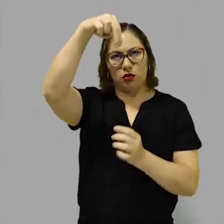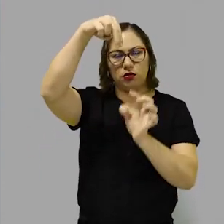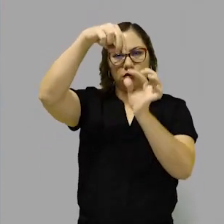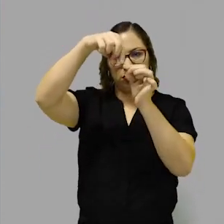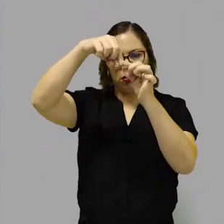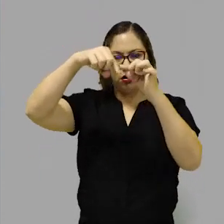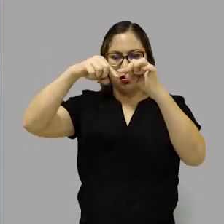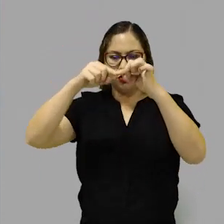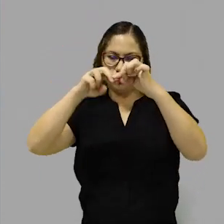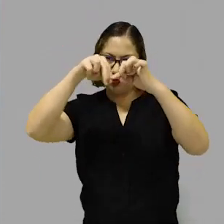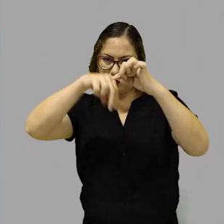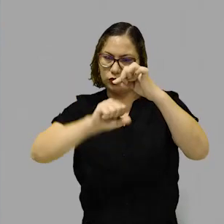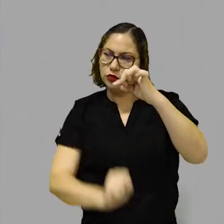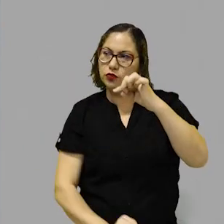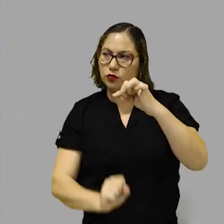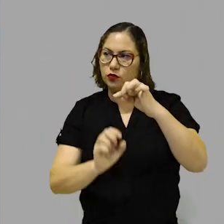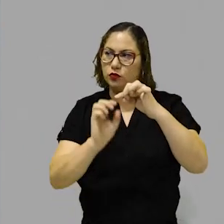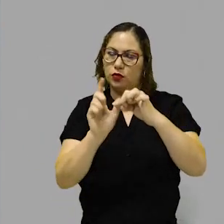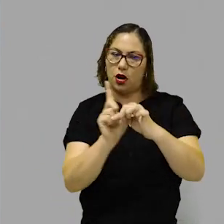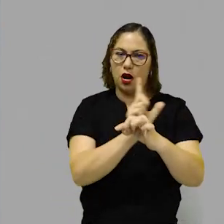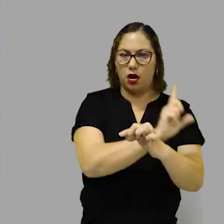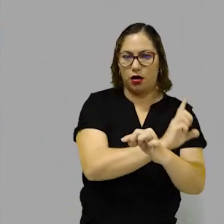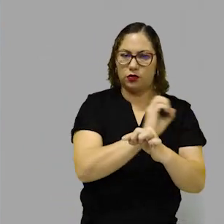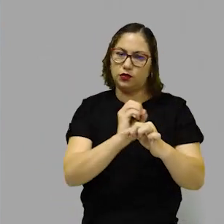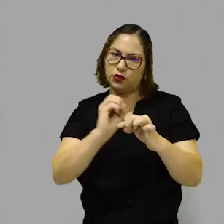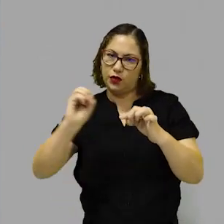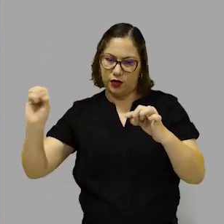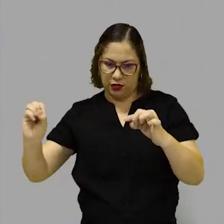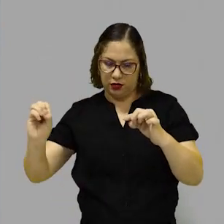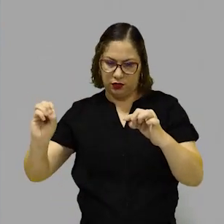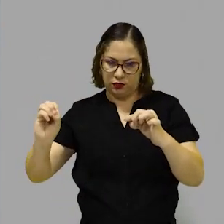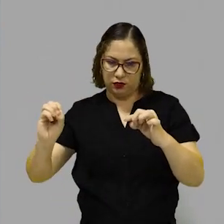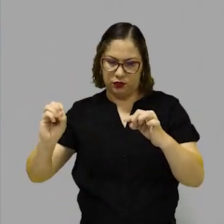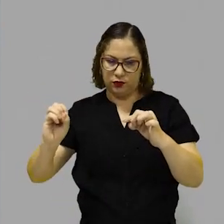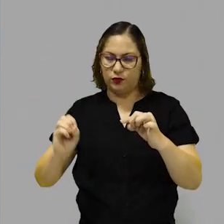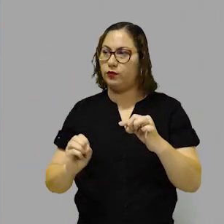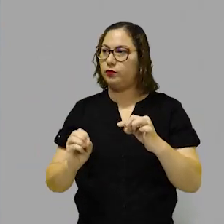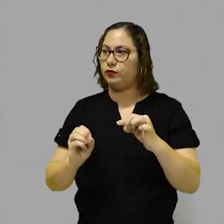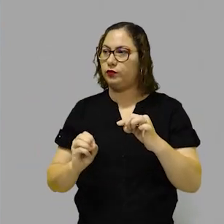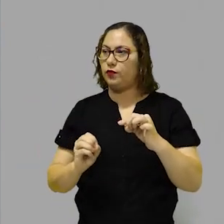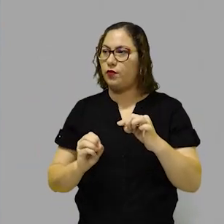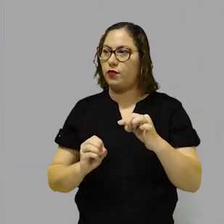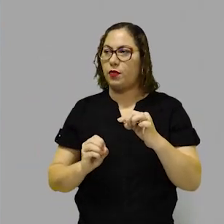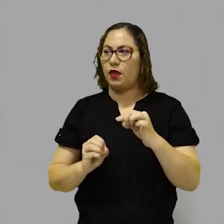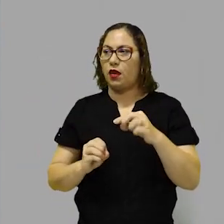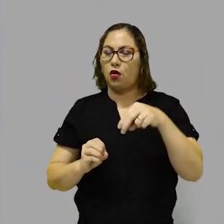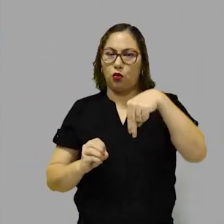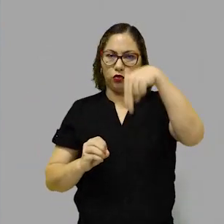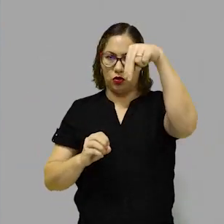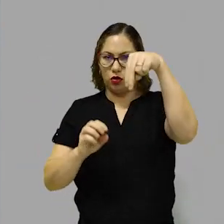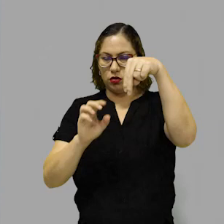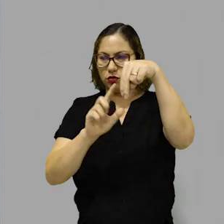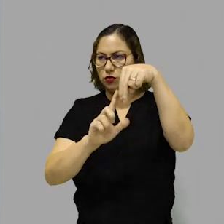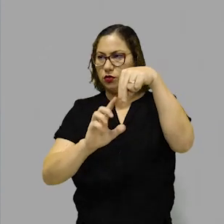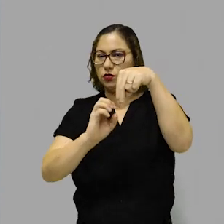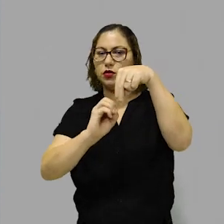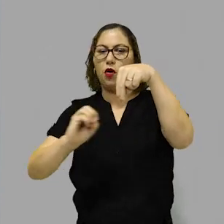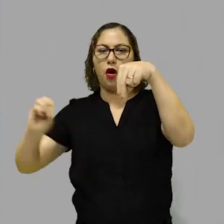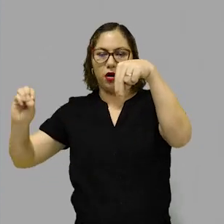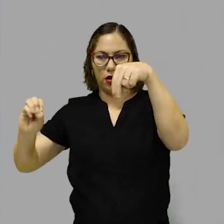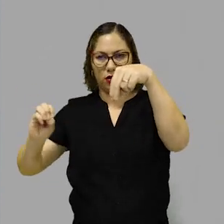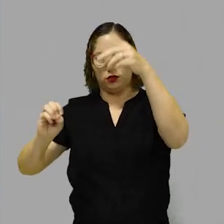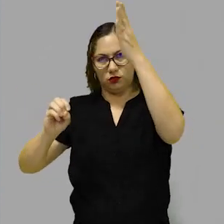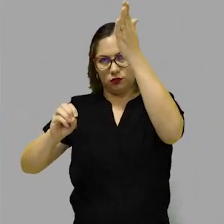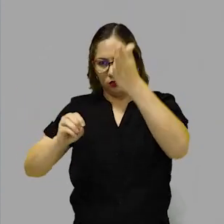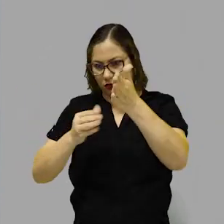o leste e o oeste. O norte e o leste formam entre si um ângulo de